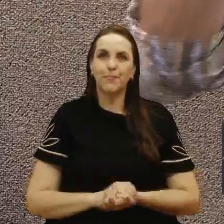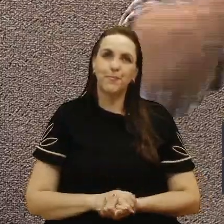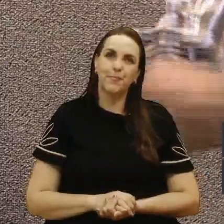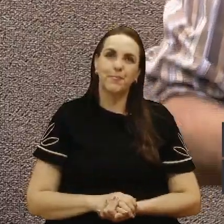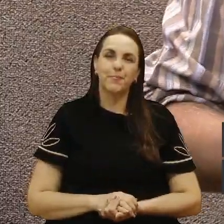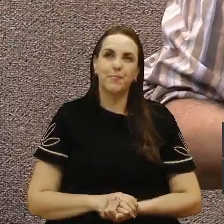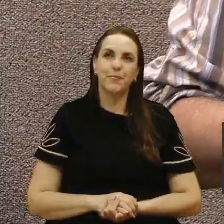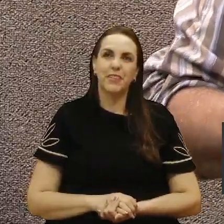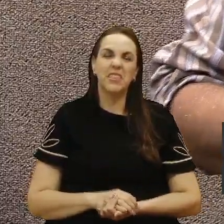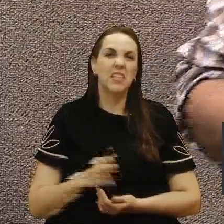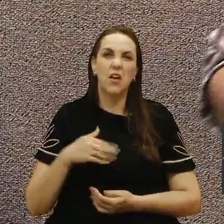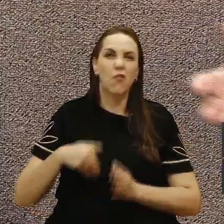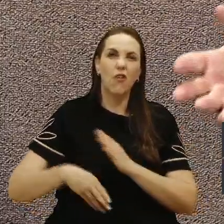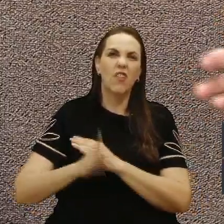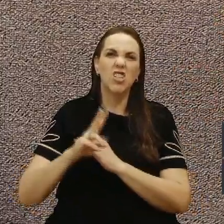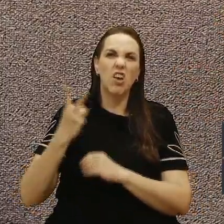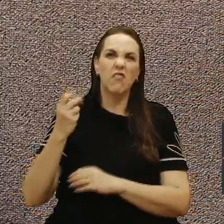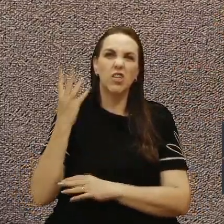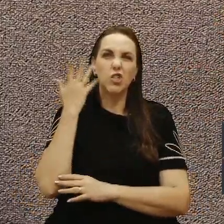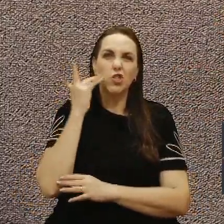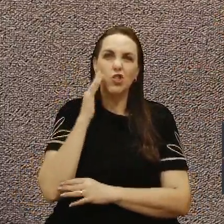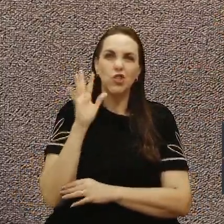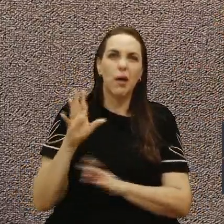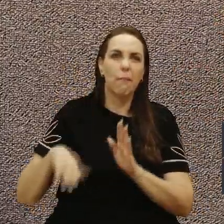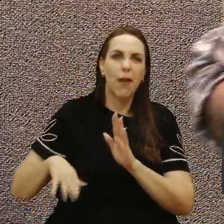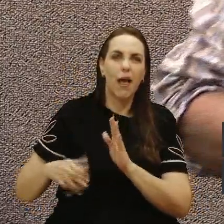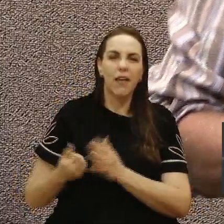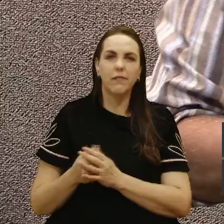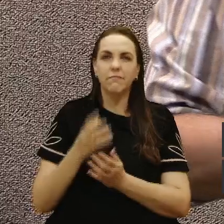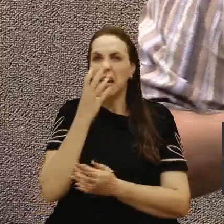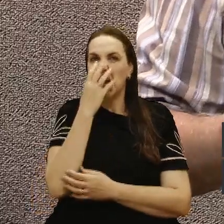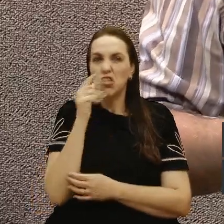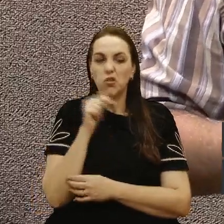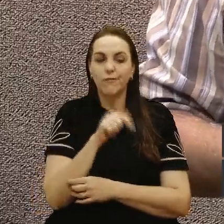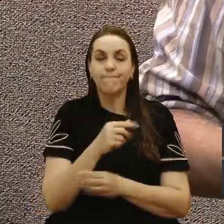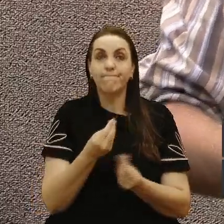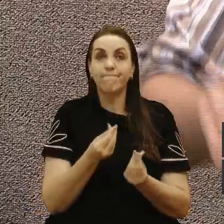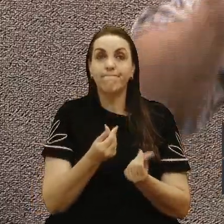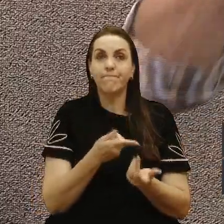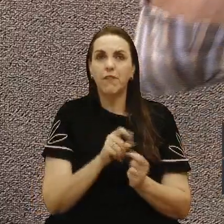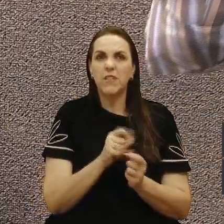Vou ficar 20 dias na praia, vou deixar com quem meu cão?